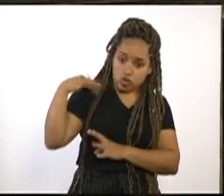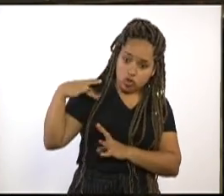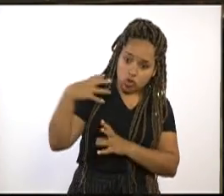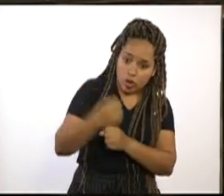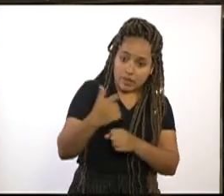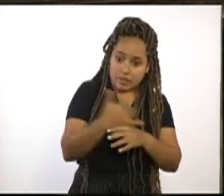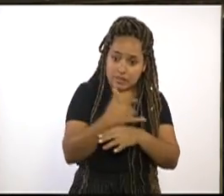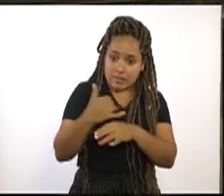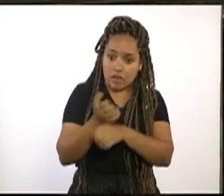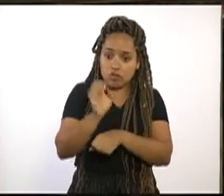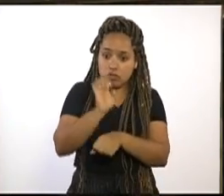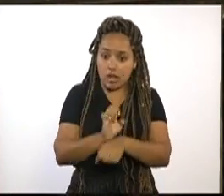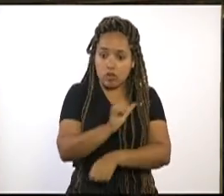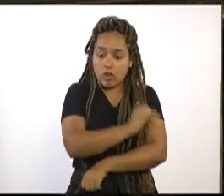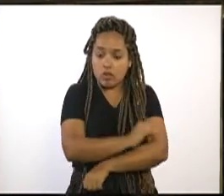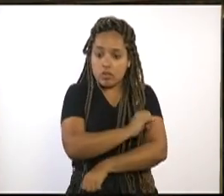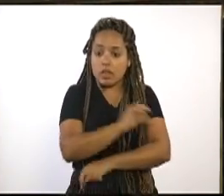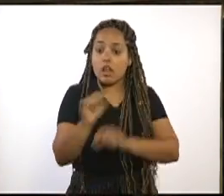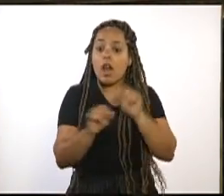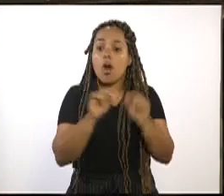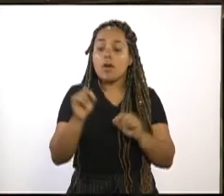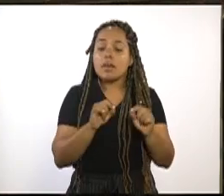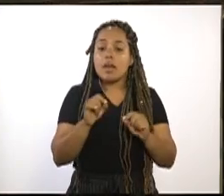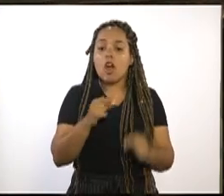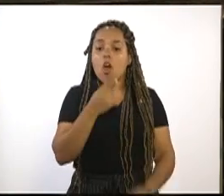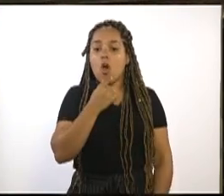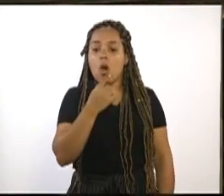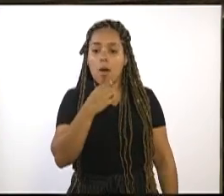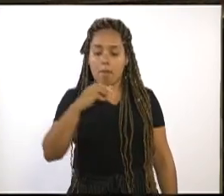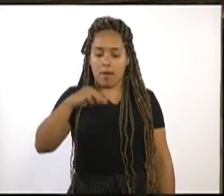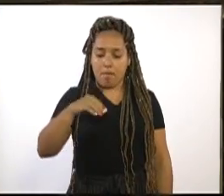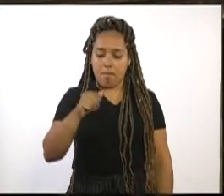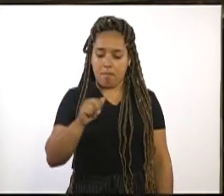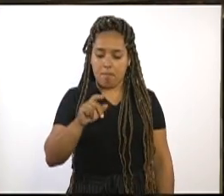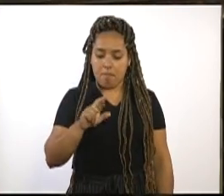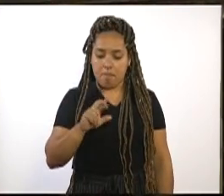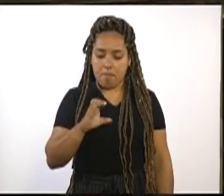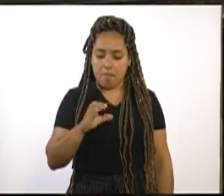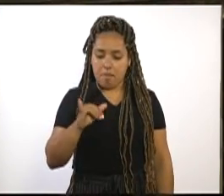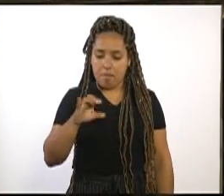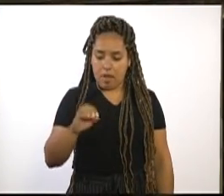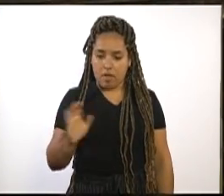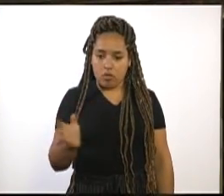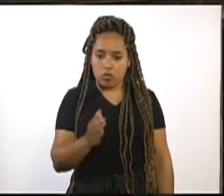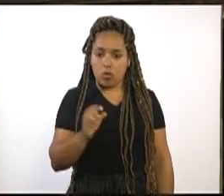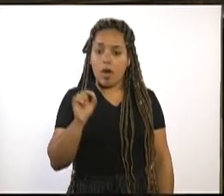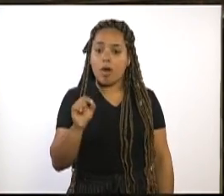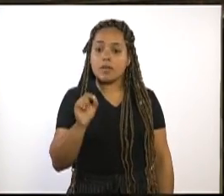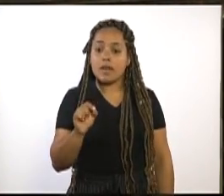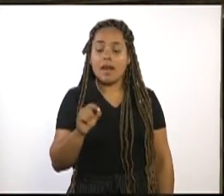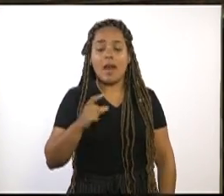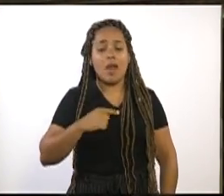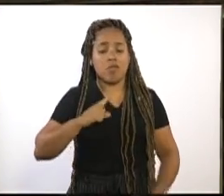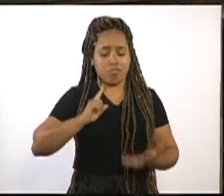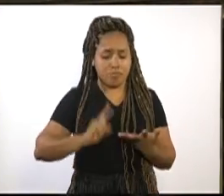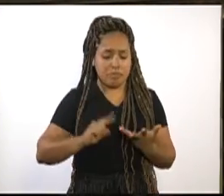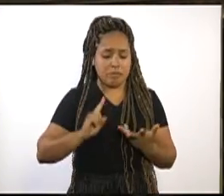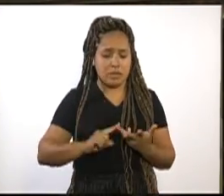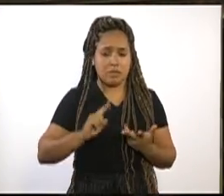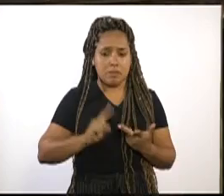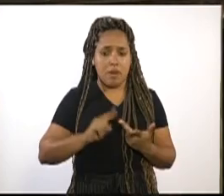Rio de Janeiro, deputado Márcio Gualberto, que é a nossa alçada, é uma série de